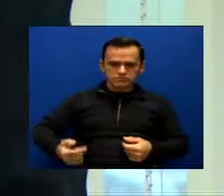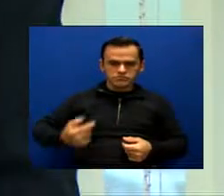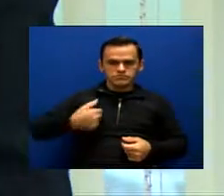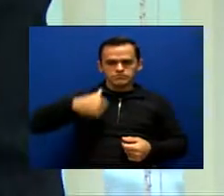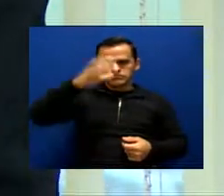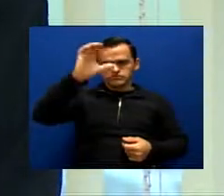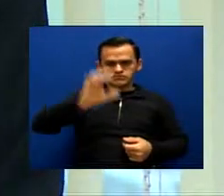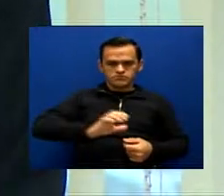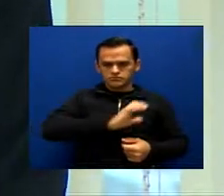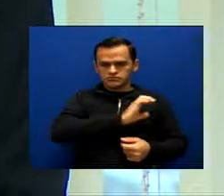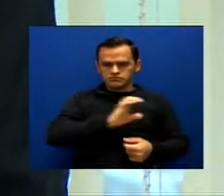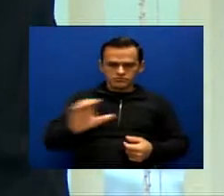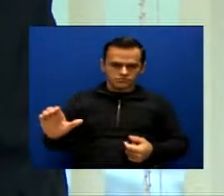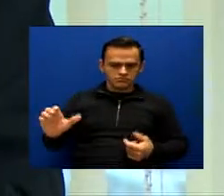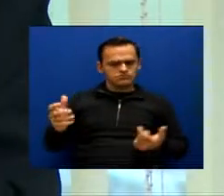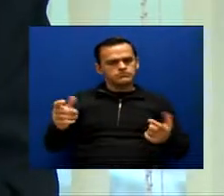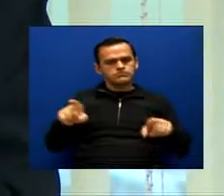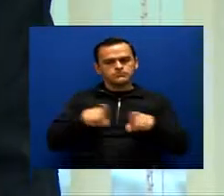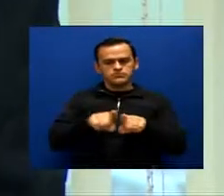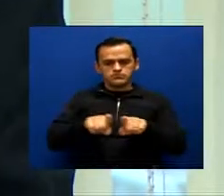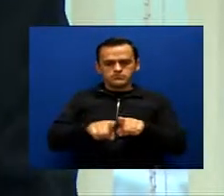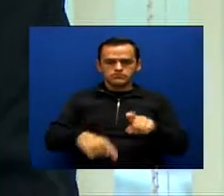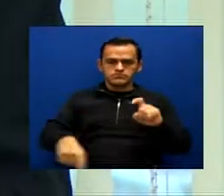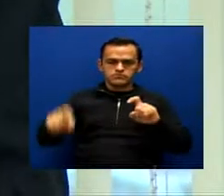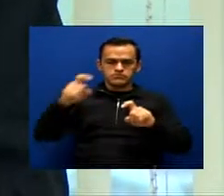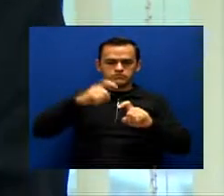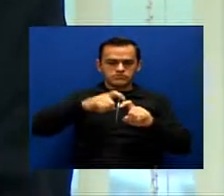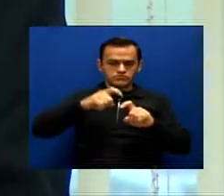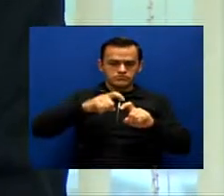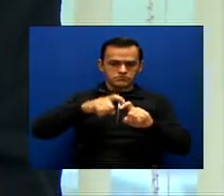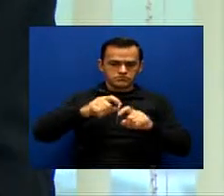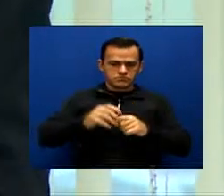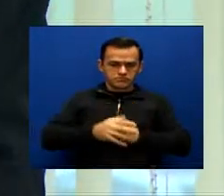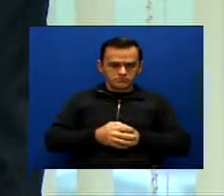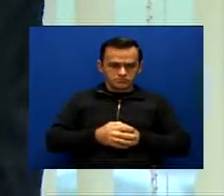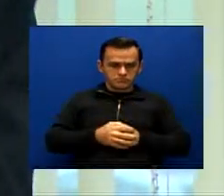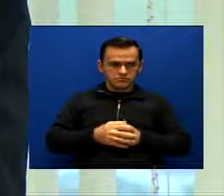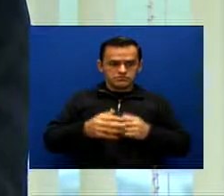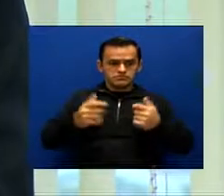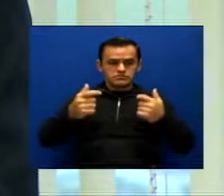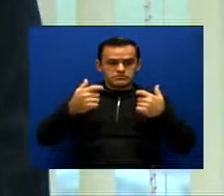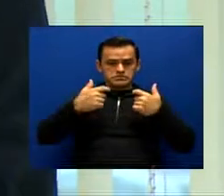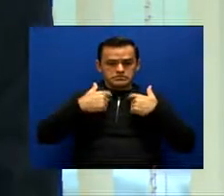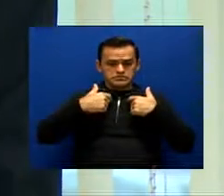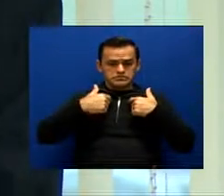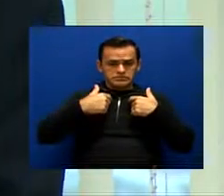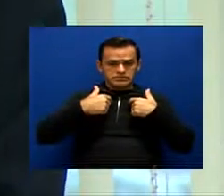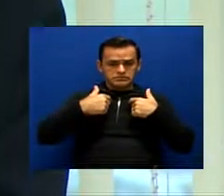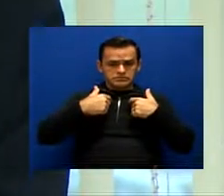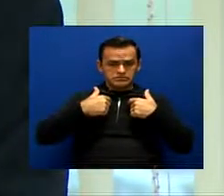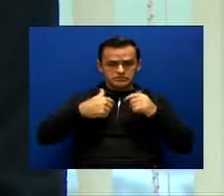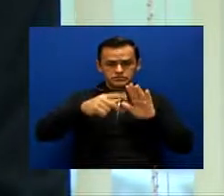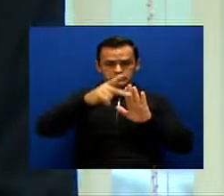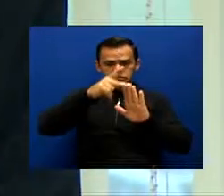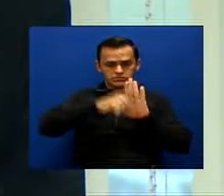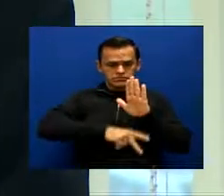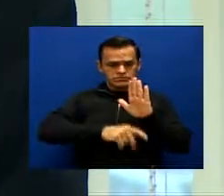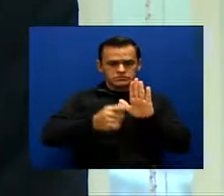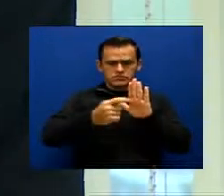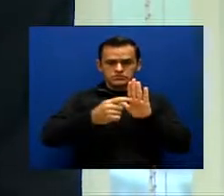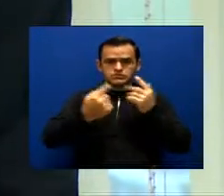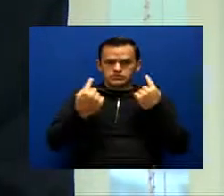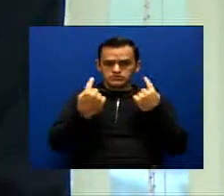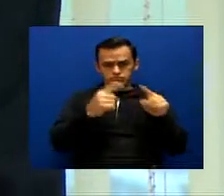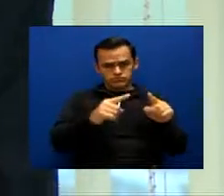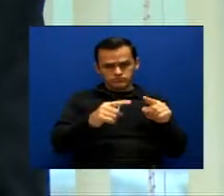católico, sou médico. E como tal, não posso ser contrário a um projeto que